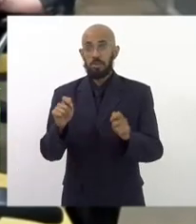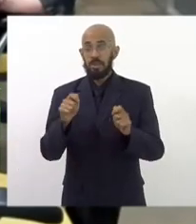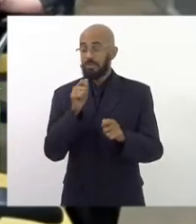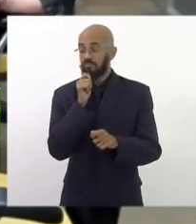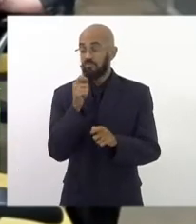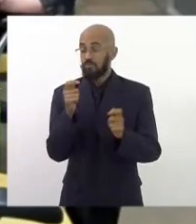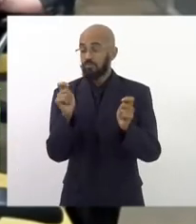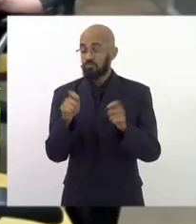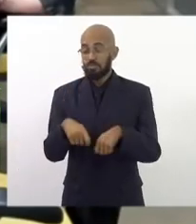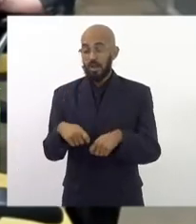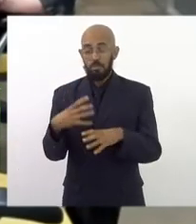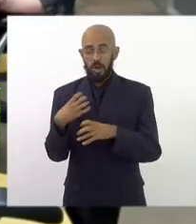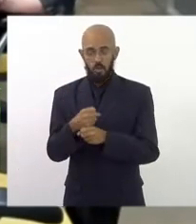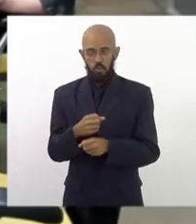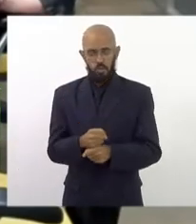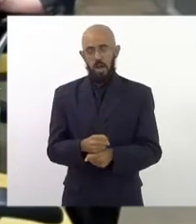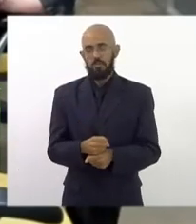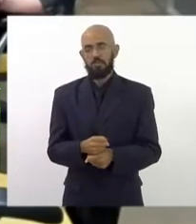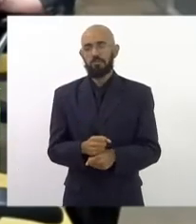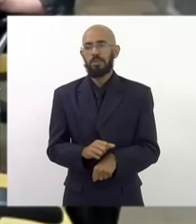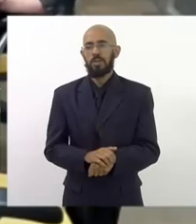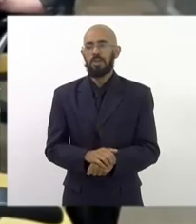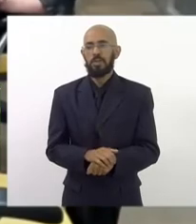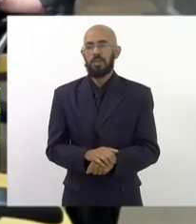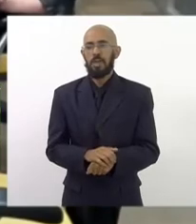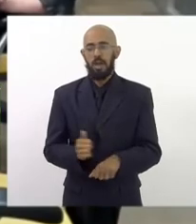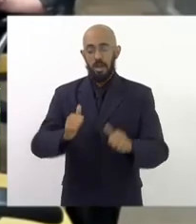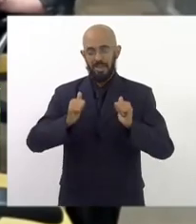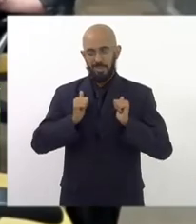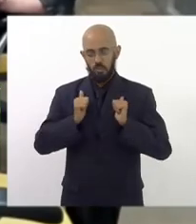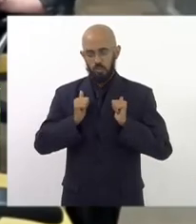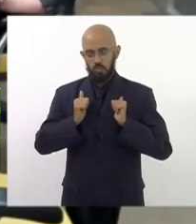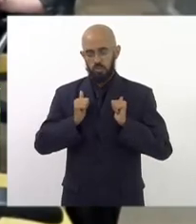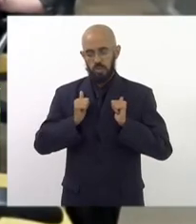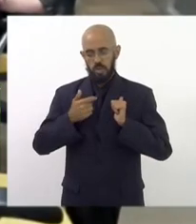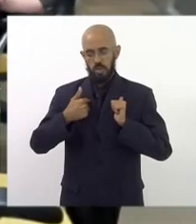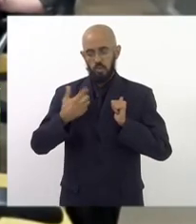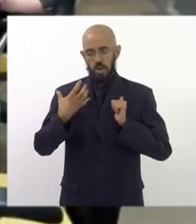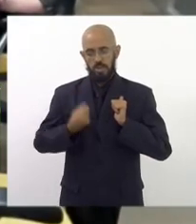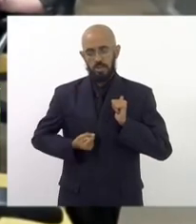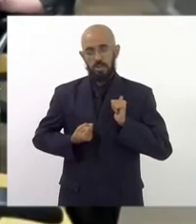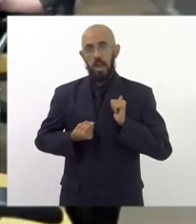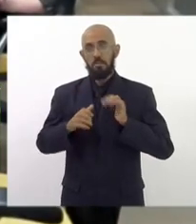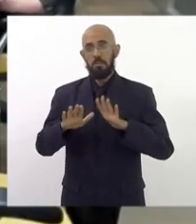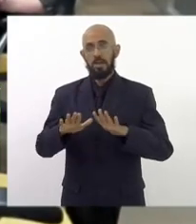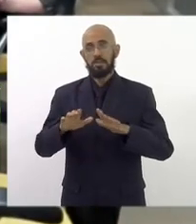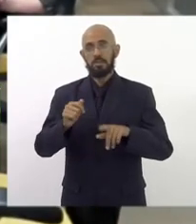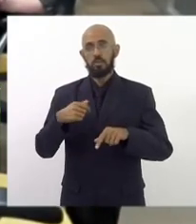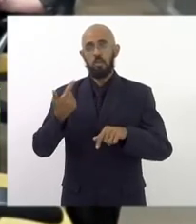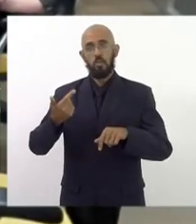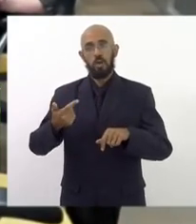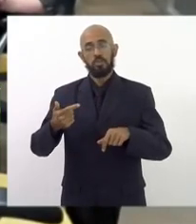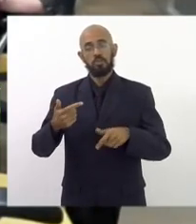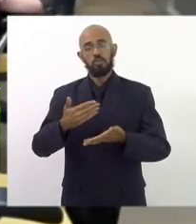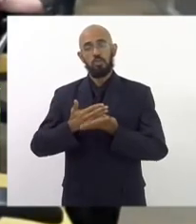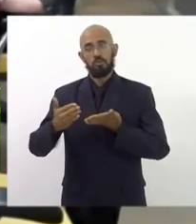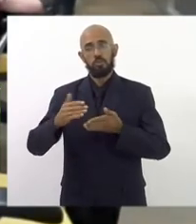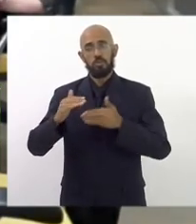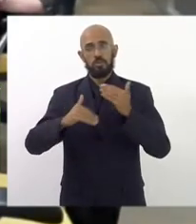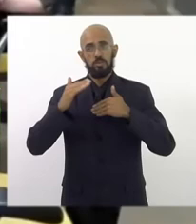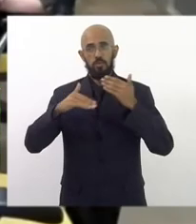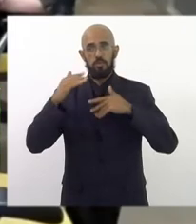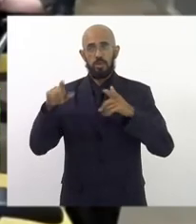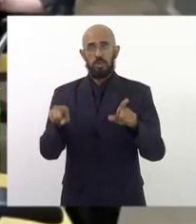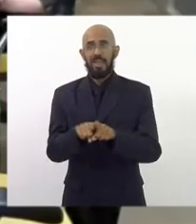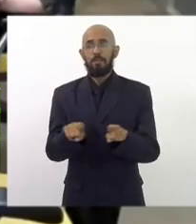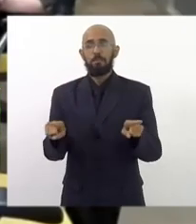renúncia efetiva que, que a Liliana está colocando aqui. Por outro lado, a gente começou a desenvolver,